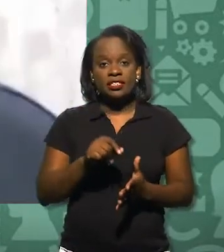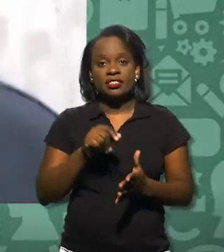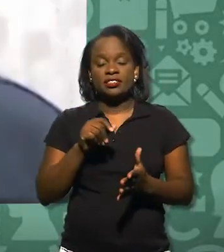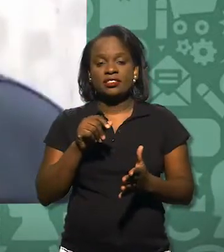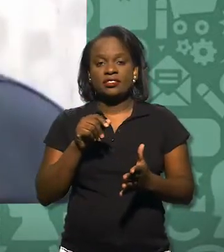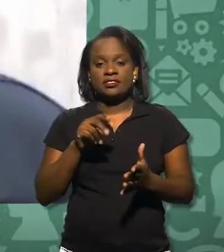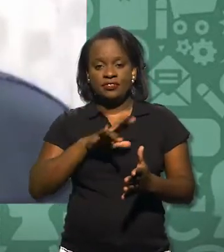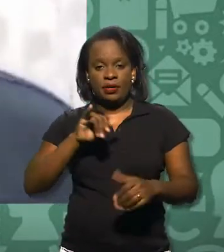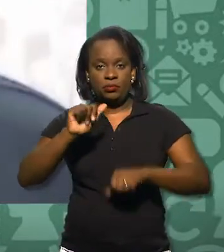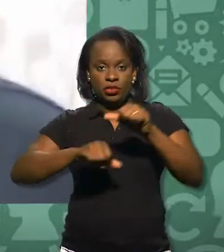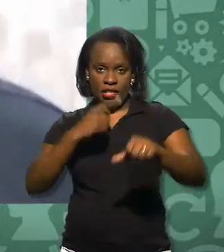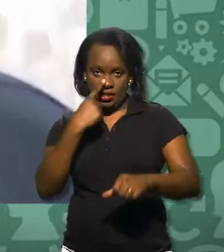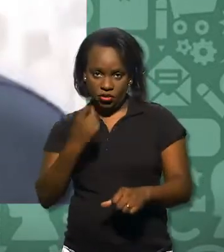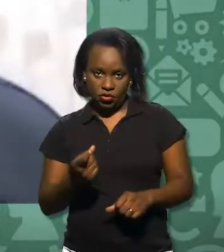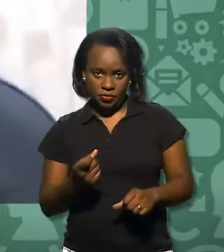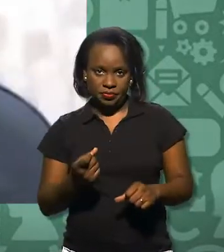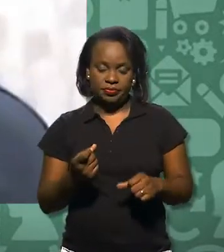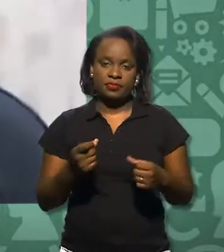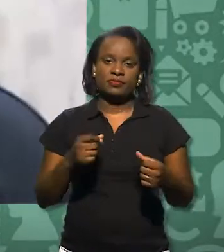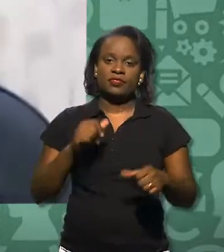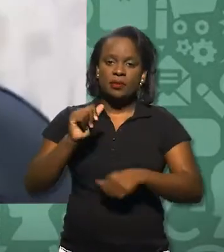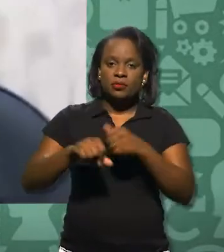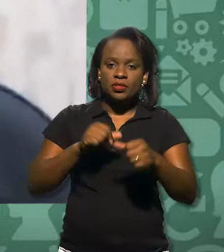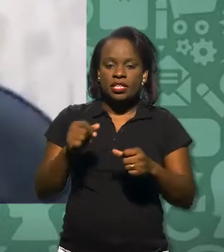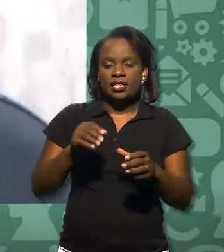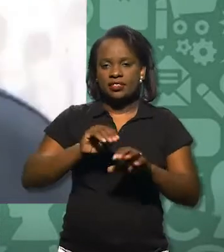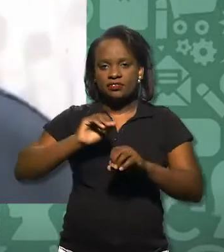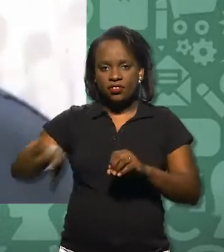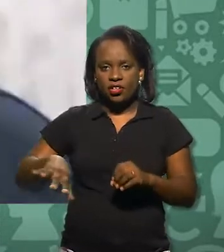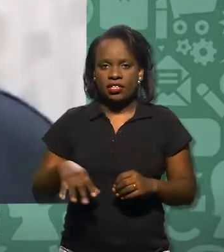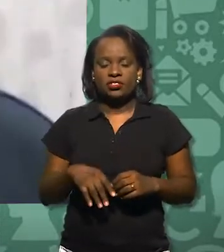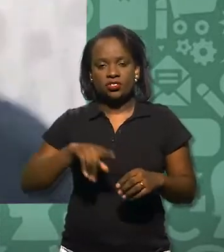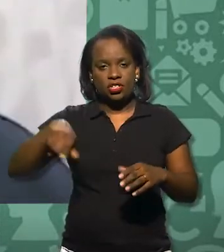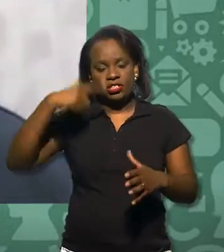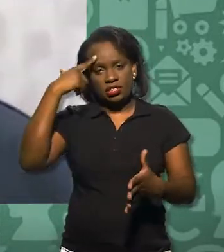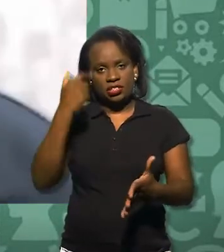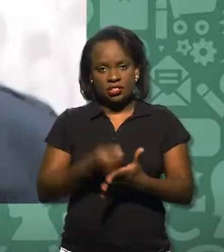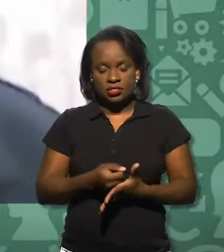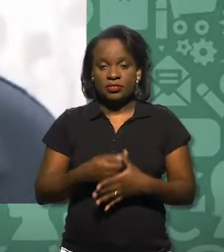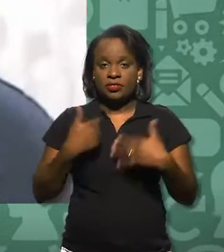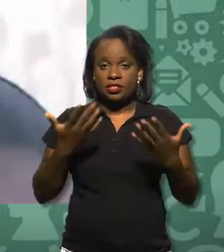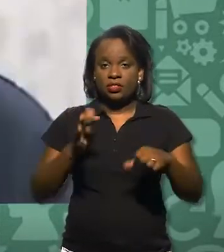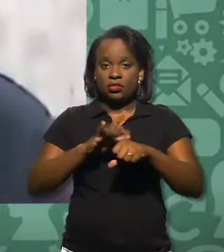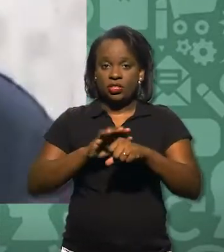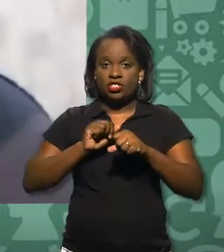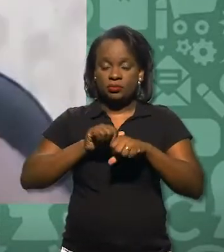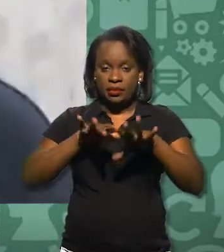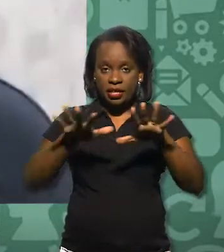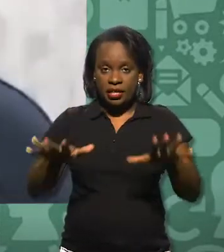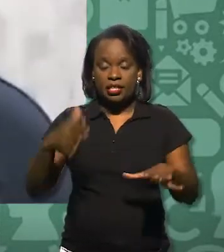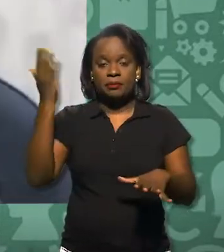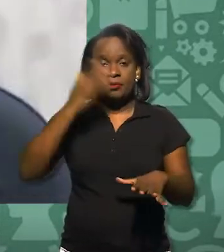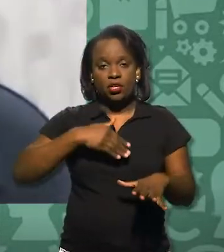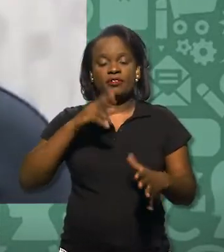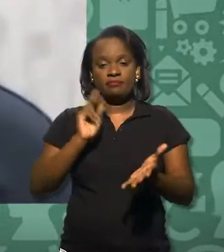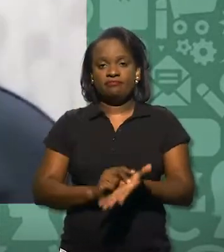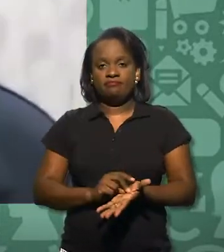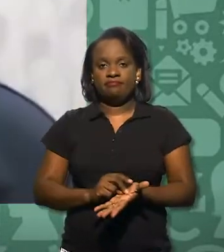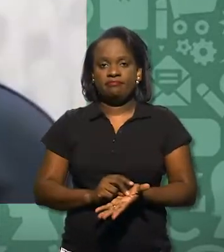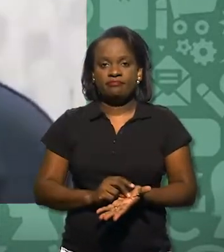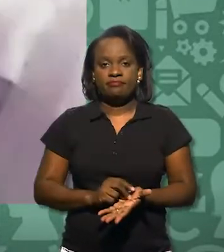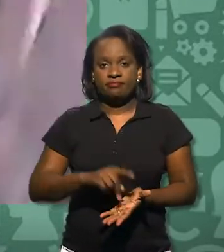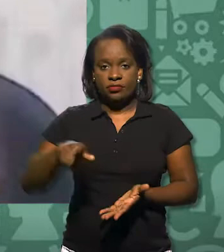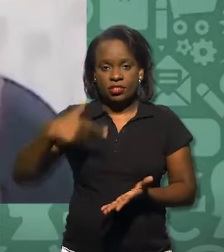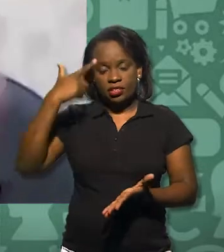vai se transformar em lixo, né? Vai se transformar em rejeito. Nós que decidimos. E essa pandemia, esse estudo mostrou muito bem